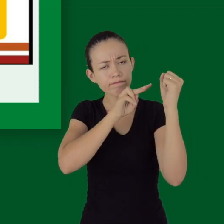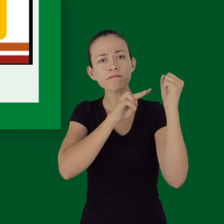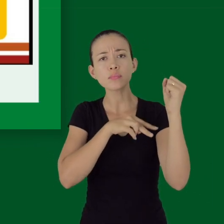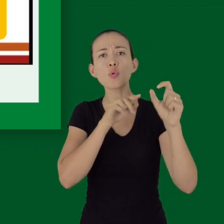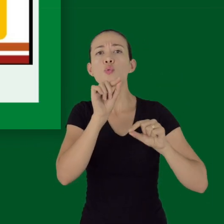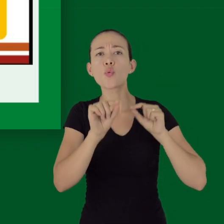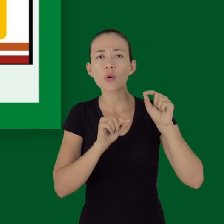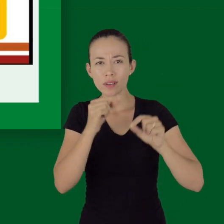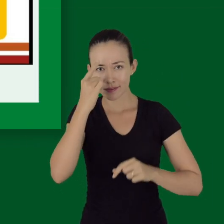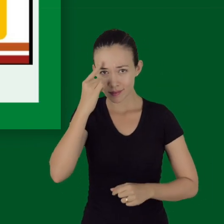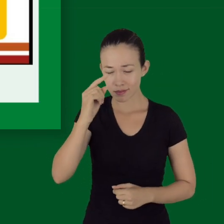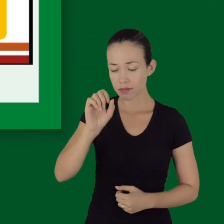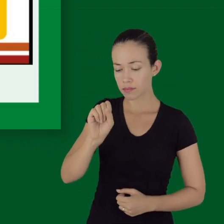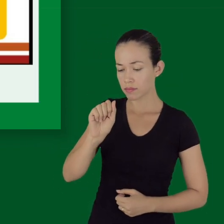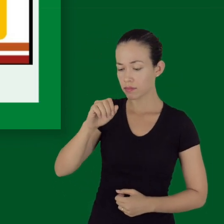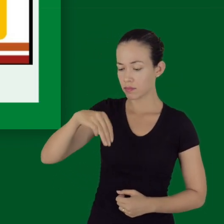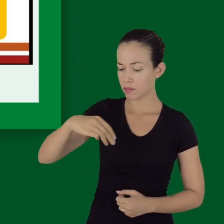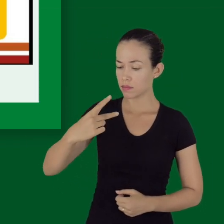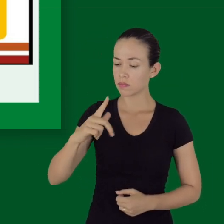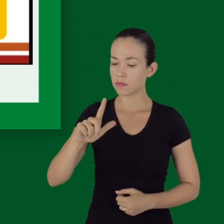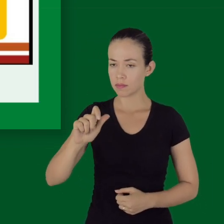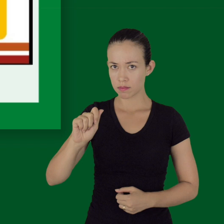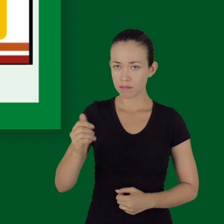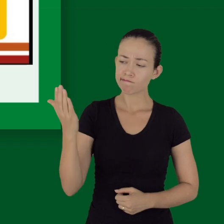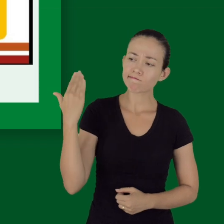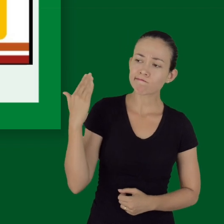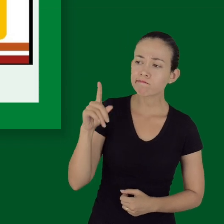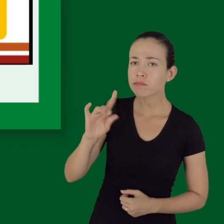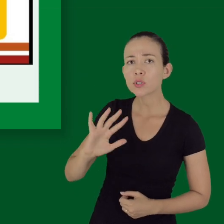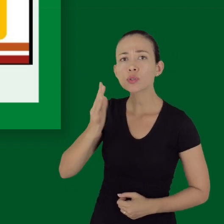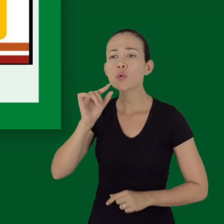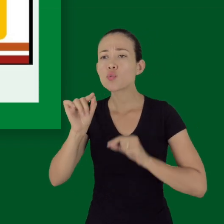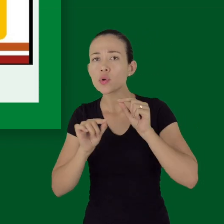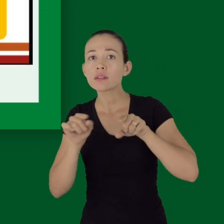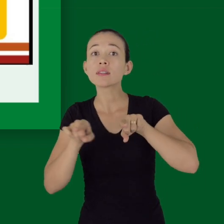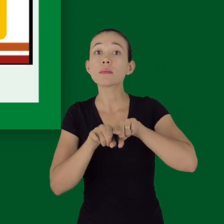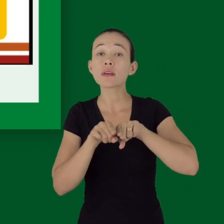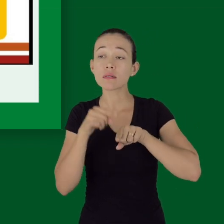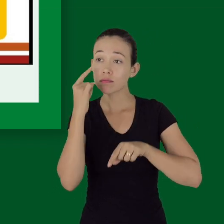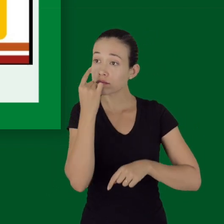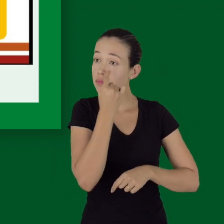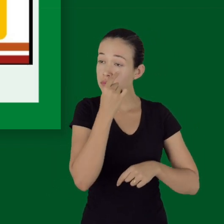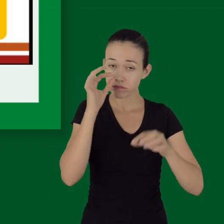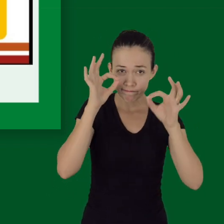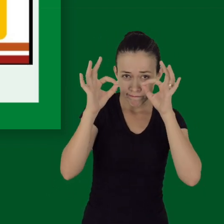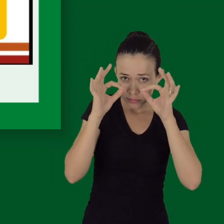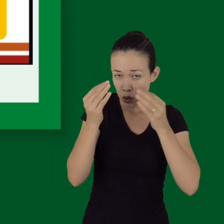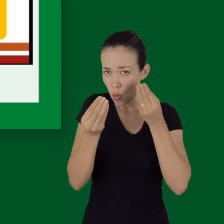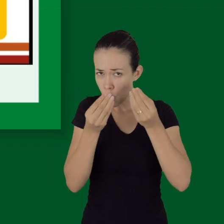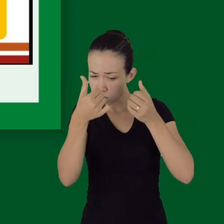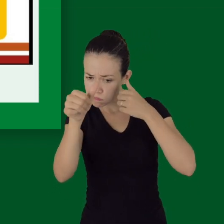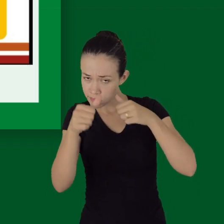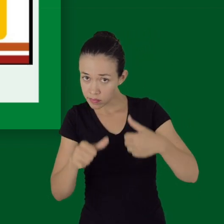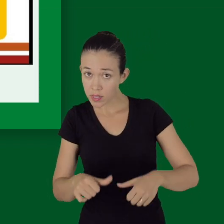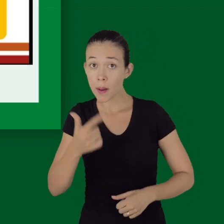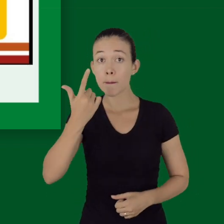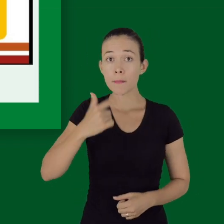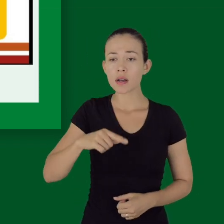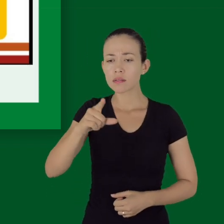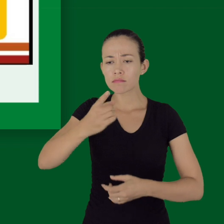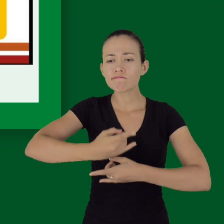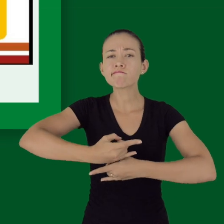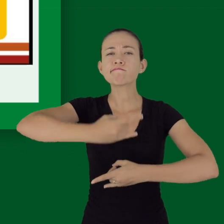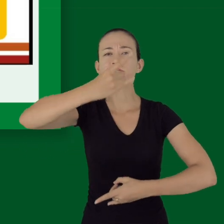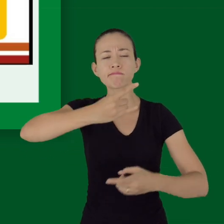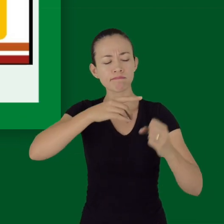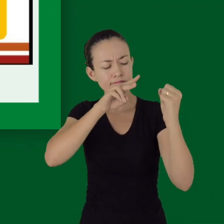reavaliar outras complicações que ela podem ter, mas em relação à coluna, o que eu preciso avaliar? Essa coluna ela precisa ser